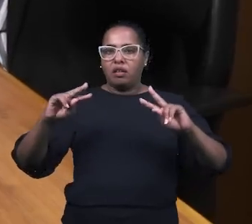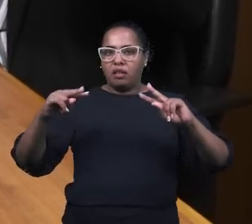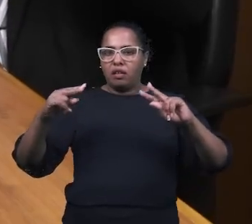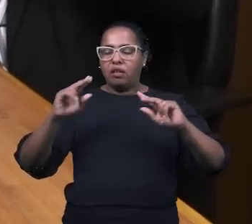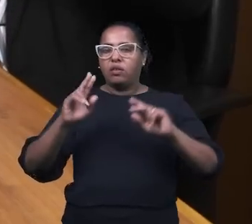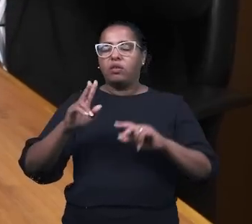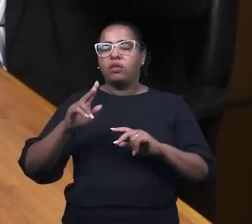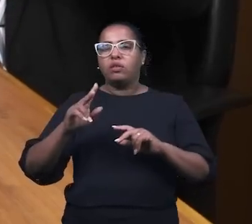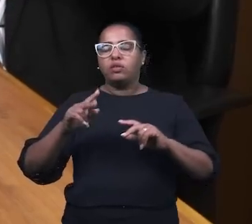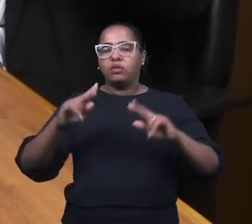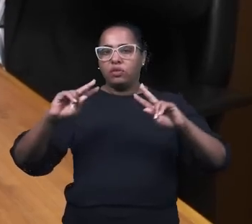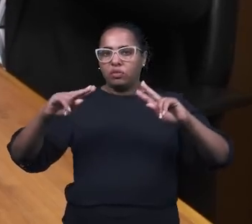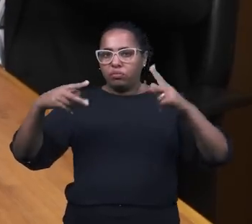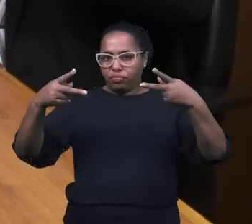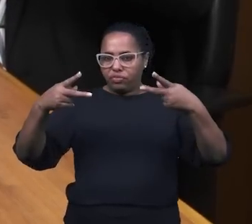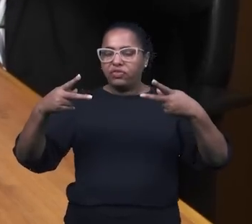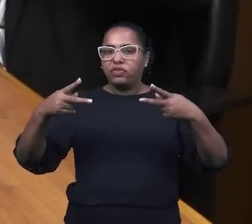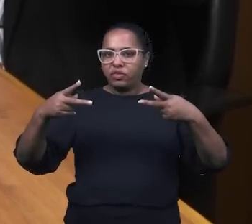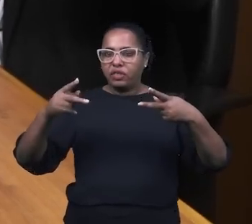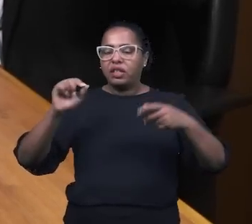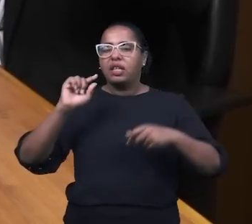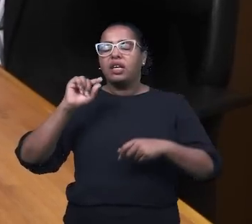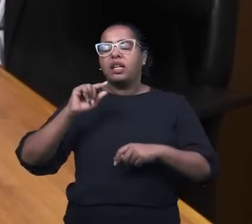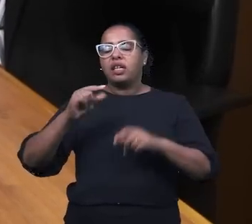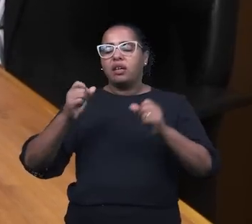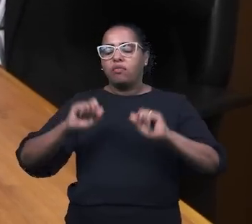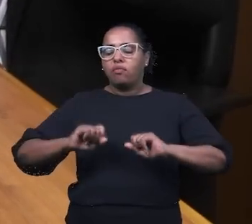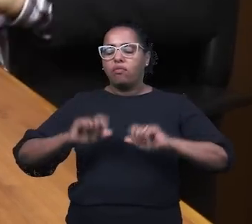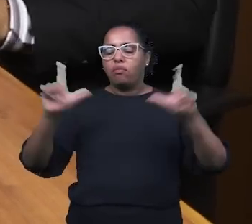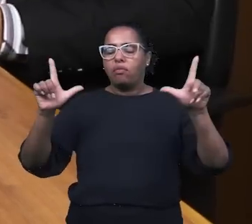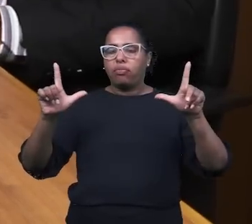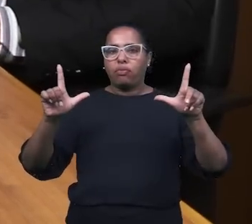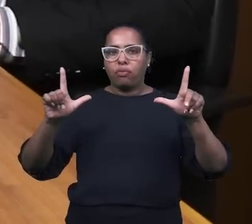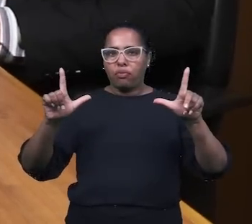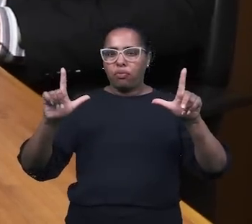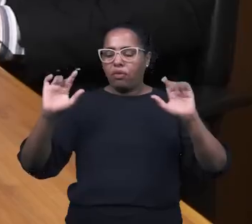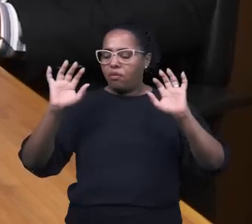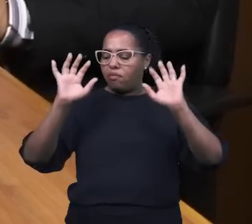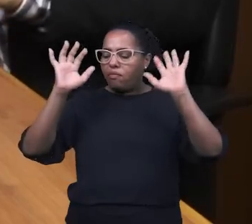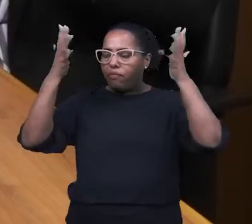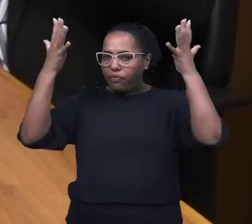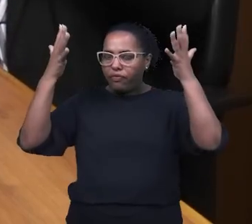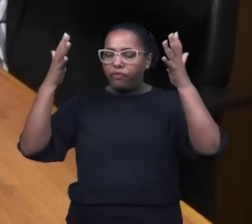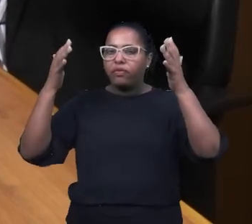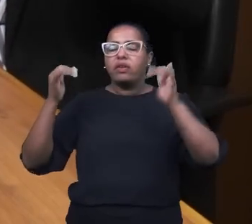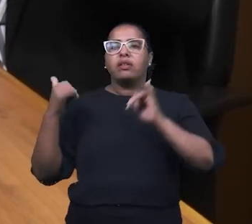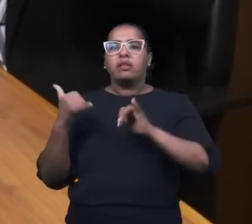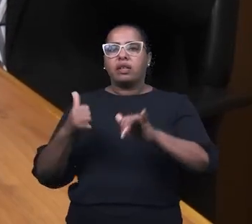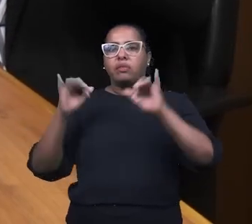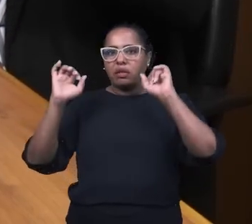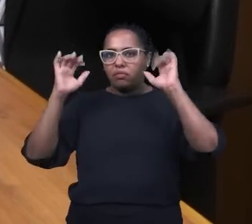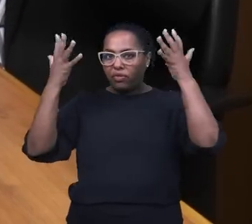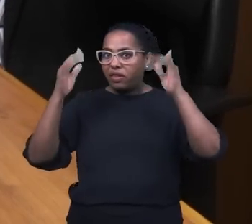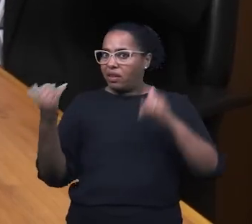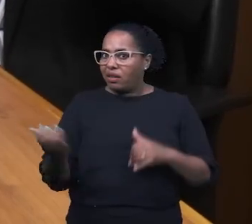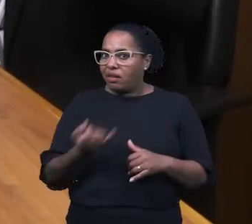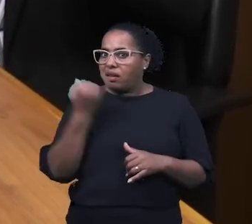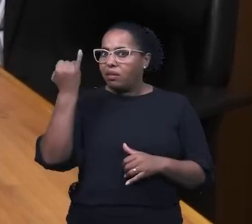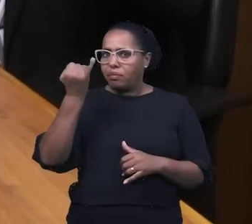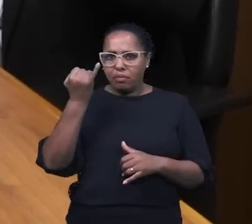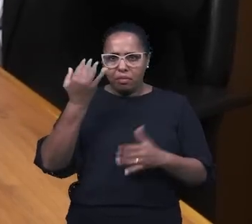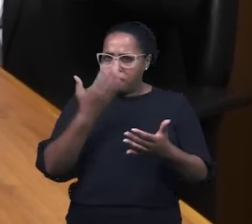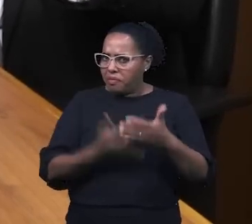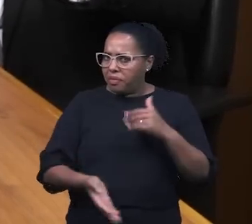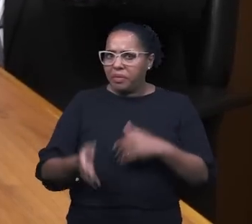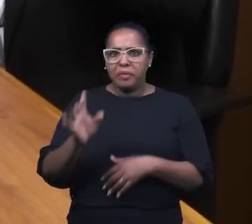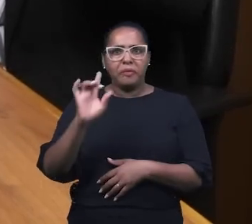do YouTube da Igreja Cristã Maranata e diretamente para o evento Trombetas e Festas. É importantíssimo, você não pode deixar